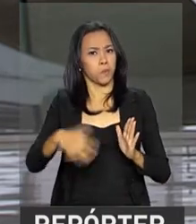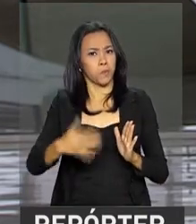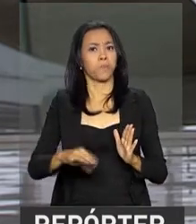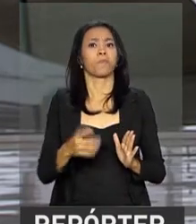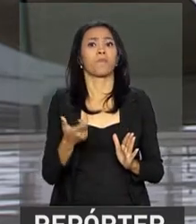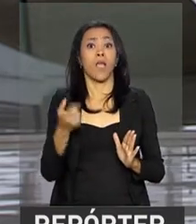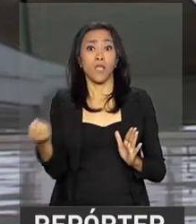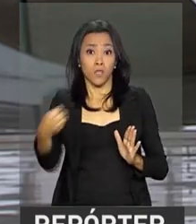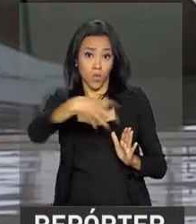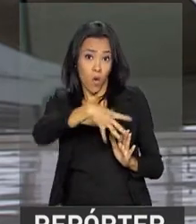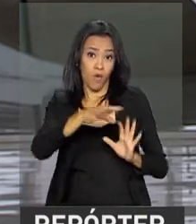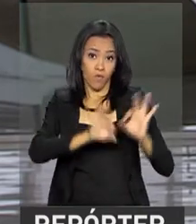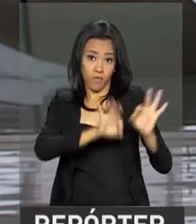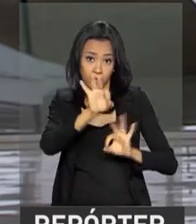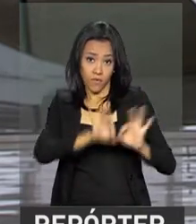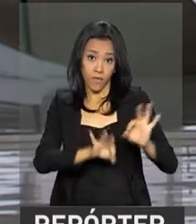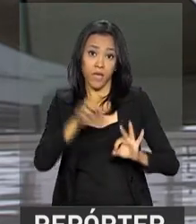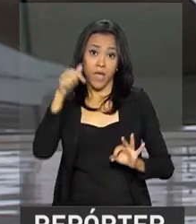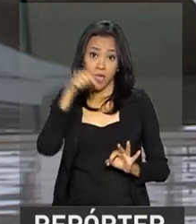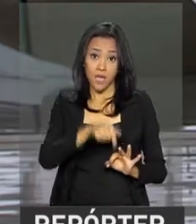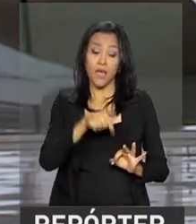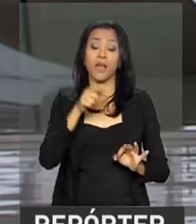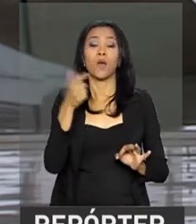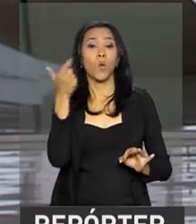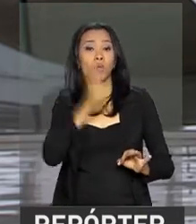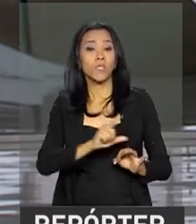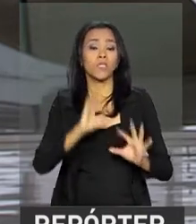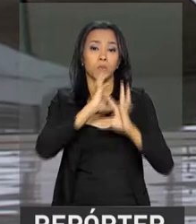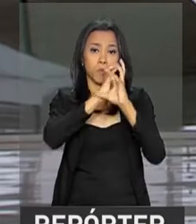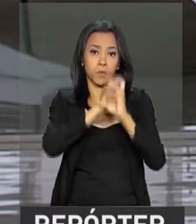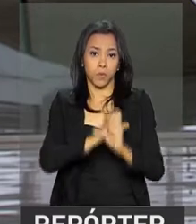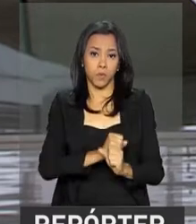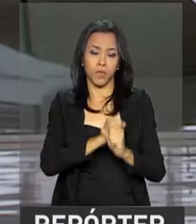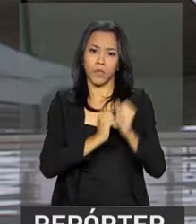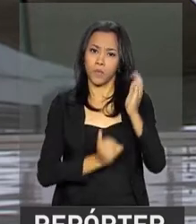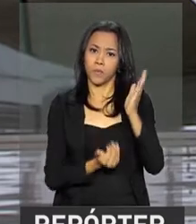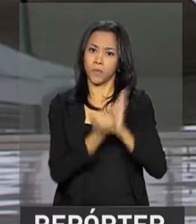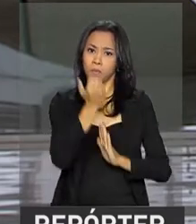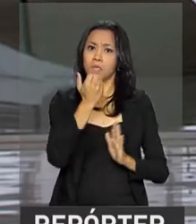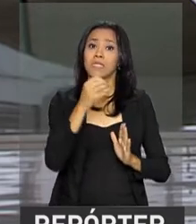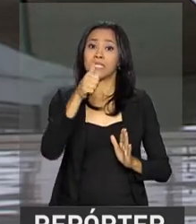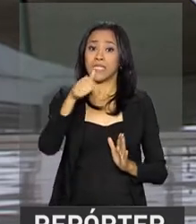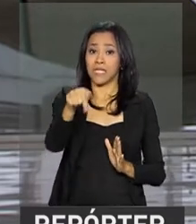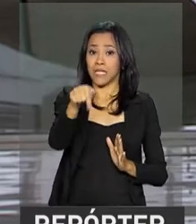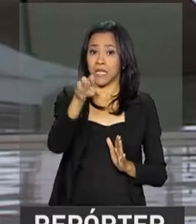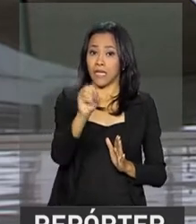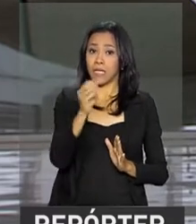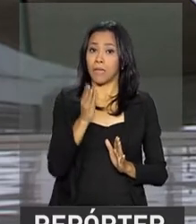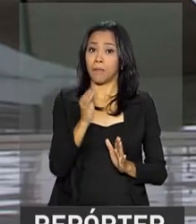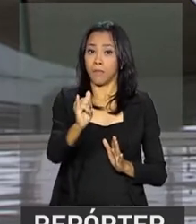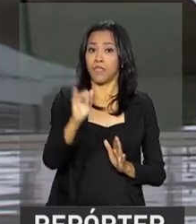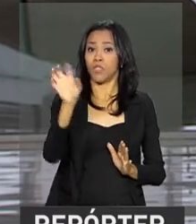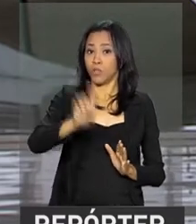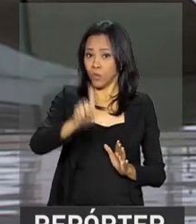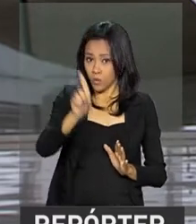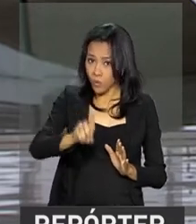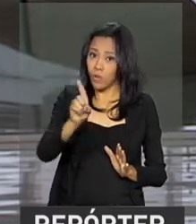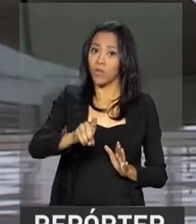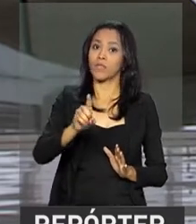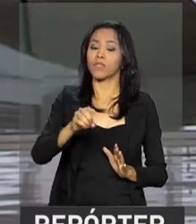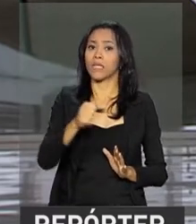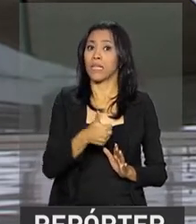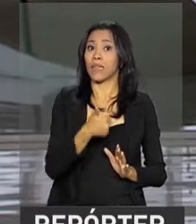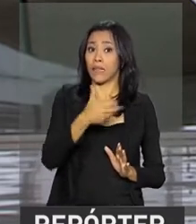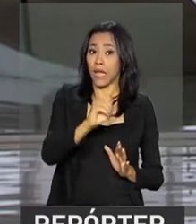nova projeção é de que a balança fecha o ano com superávit de até 70 bilhões de dólares ou seja 10